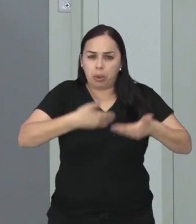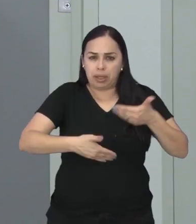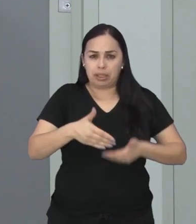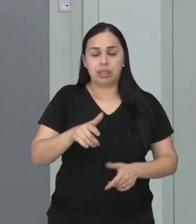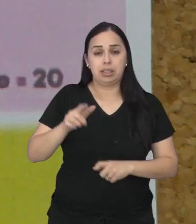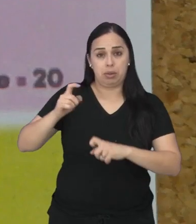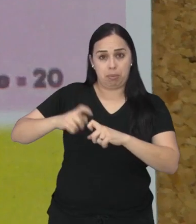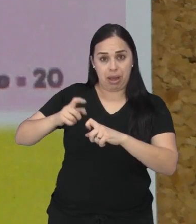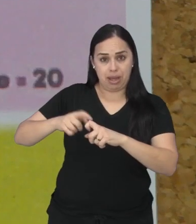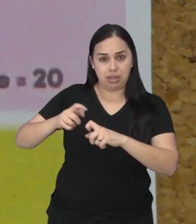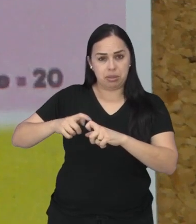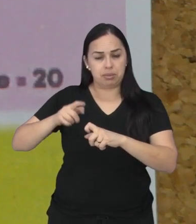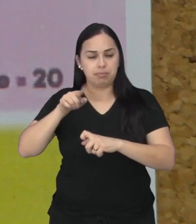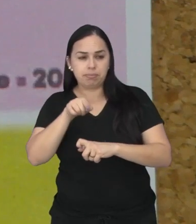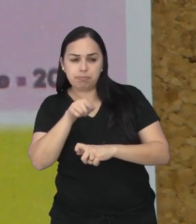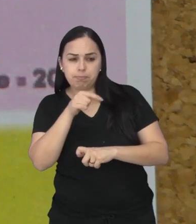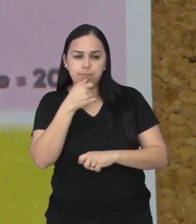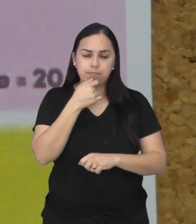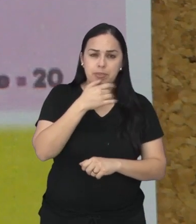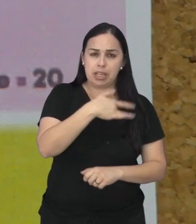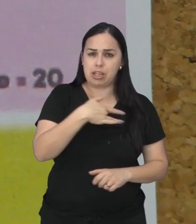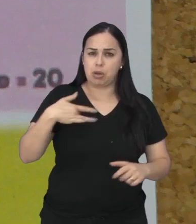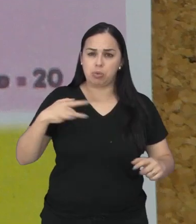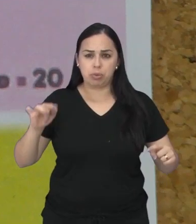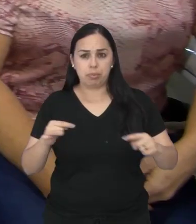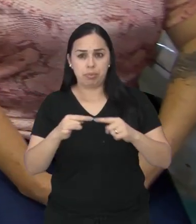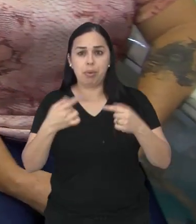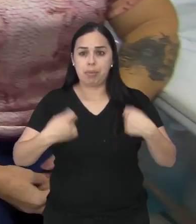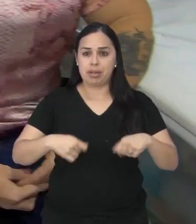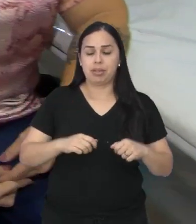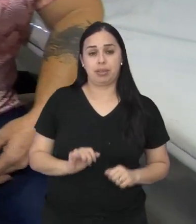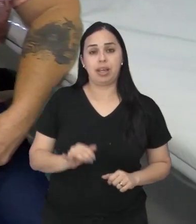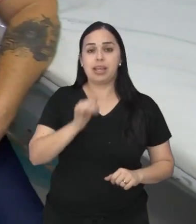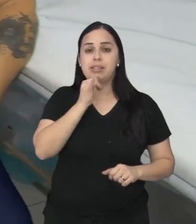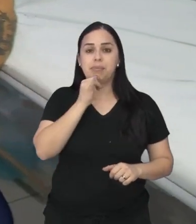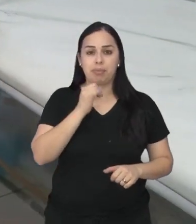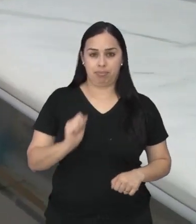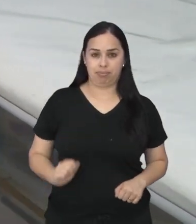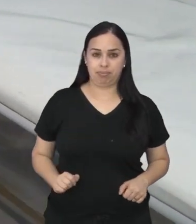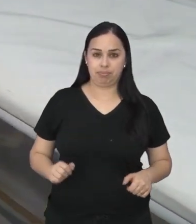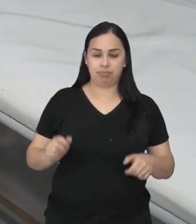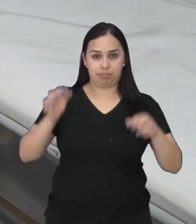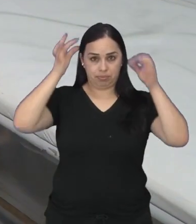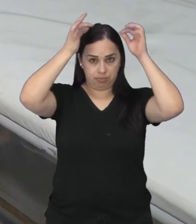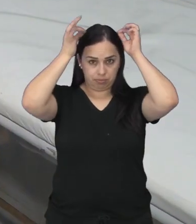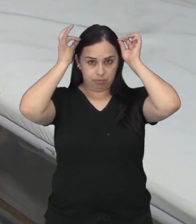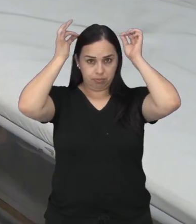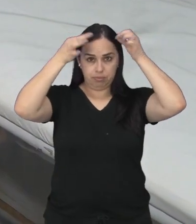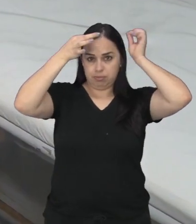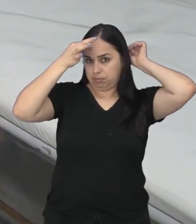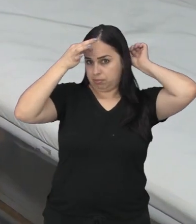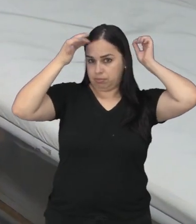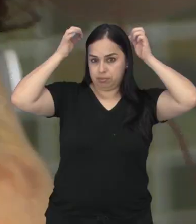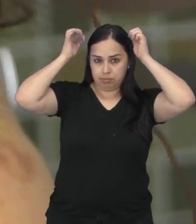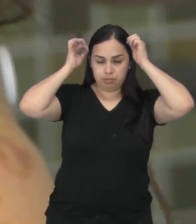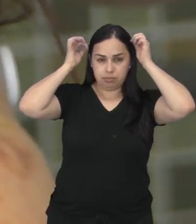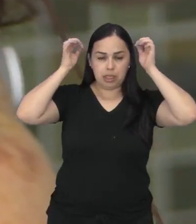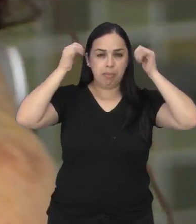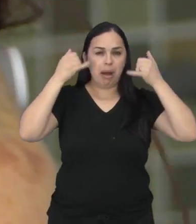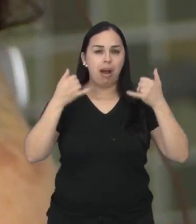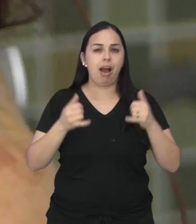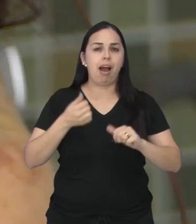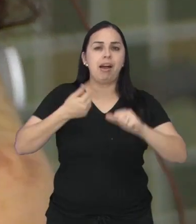Aqui, o médico associa o risco à saúde do funcionário. Nesta sala, por exemplo, o eletroencefalograma é